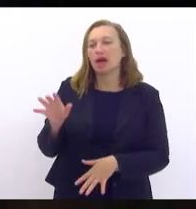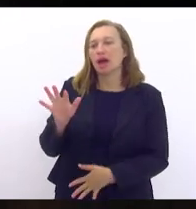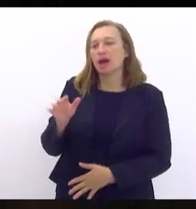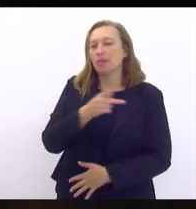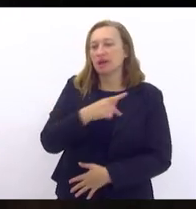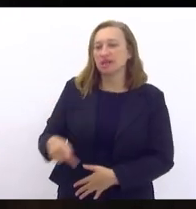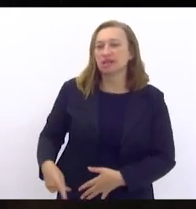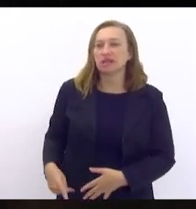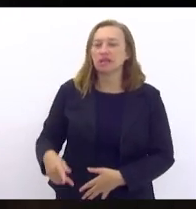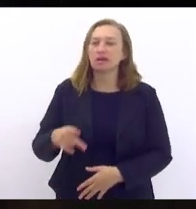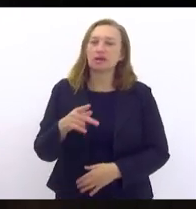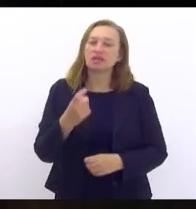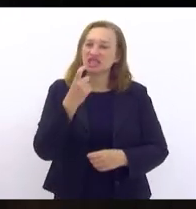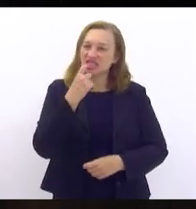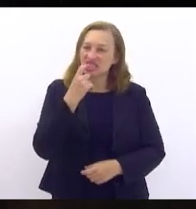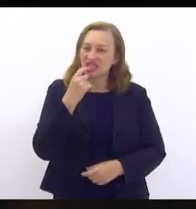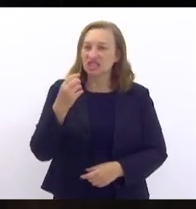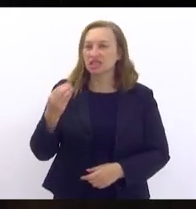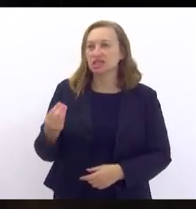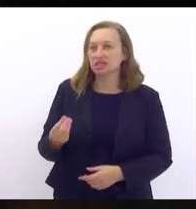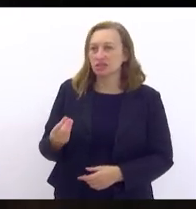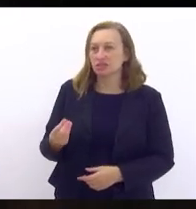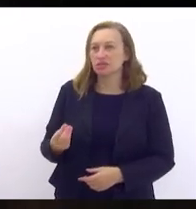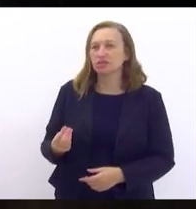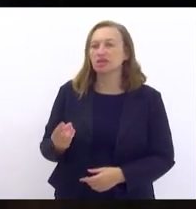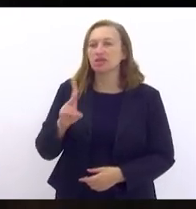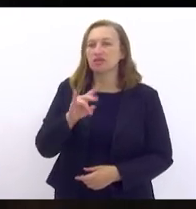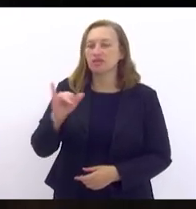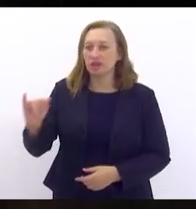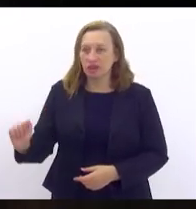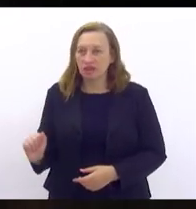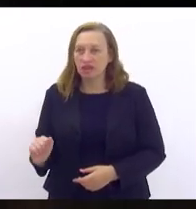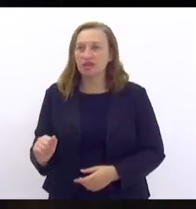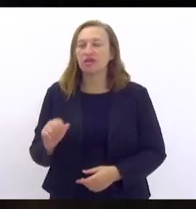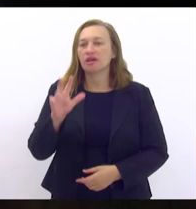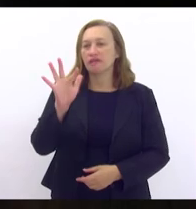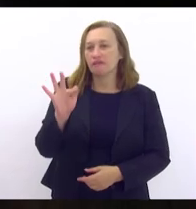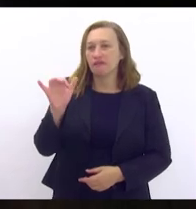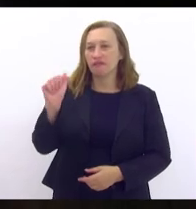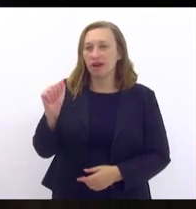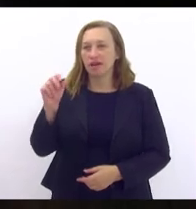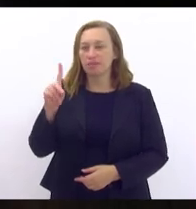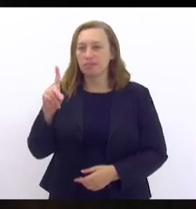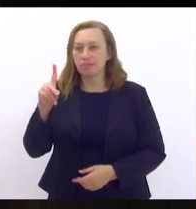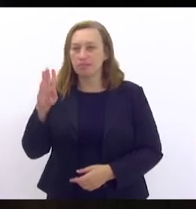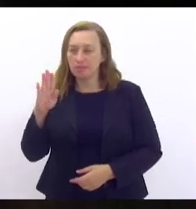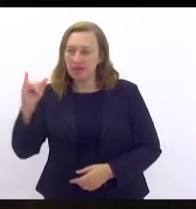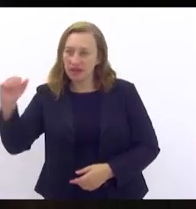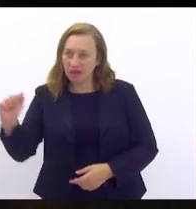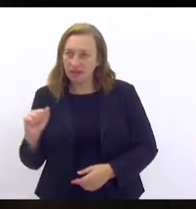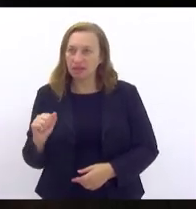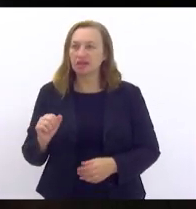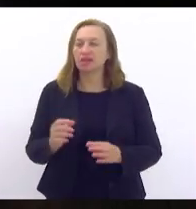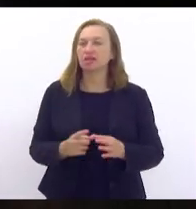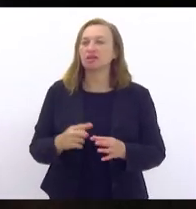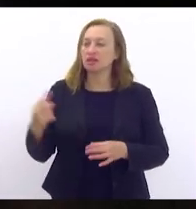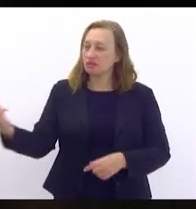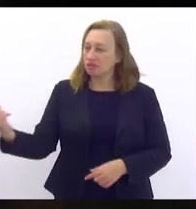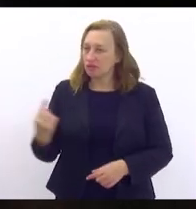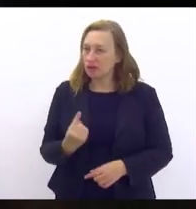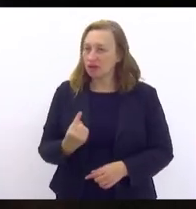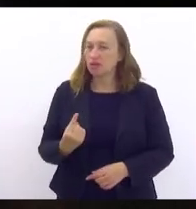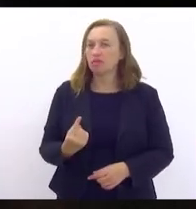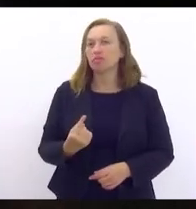diretora de Economia circular da Braskem a Fabiana Queiroga que veio de longe aqui também para estar aqui conosco